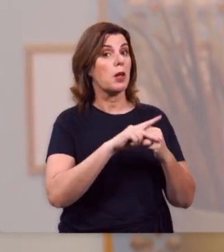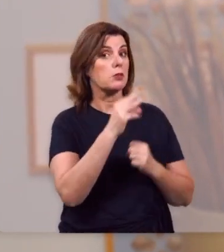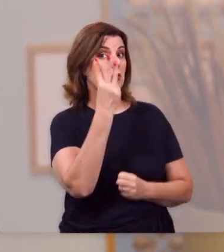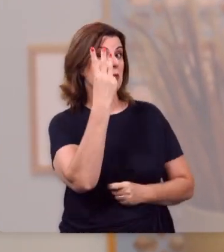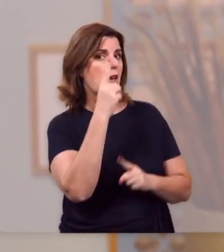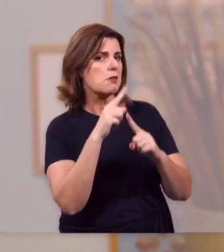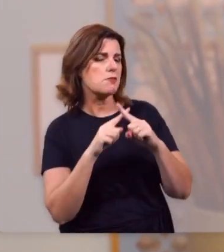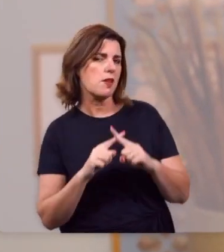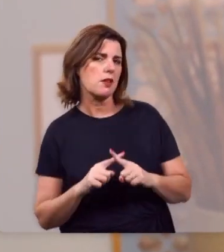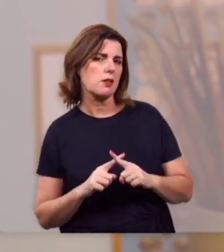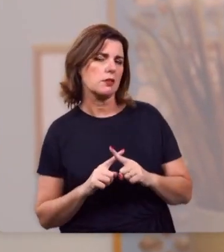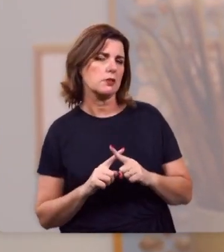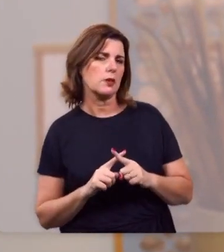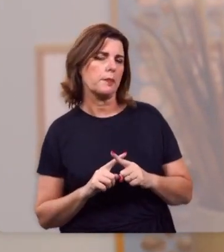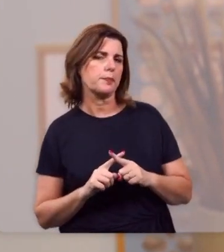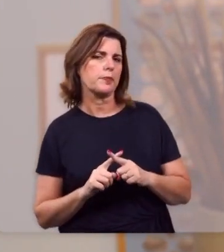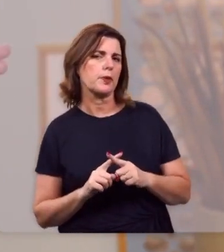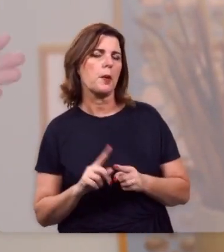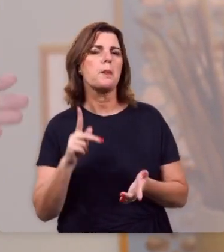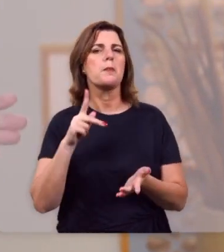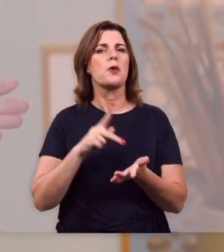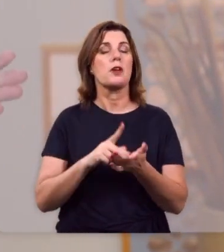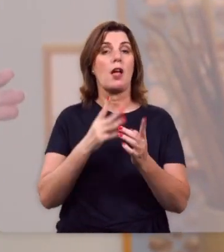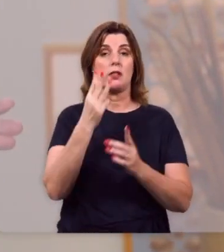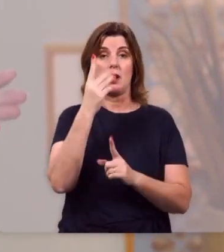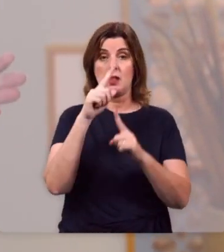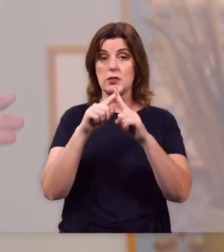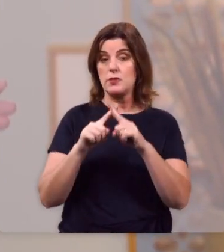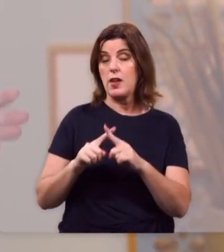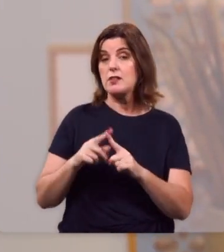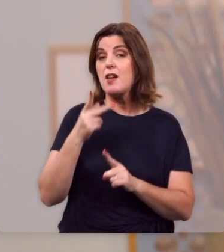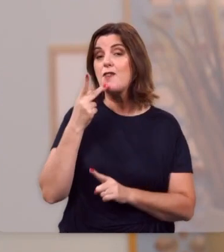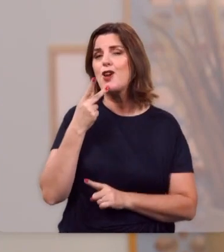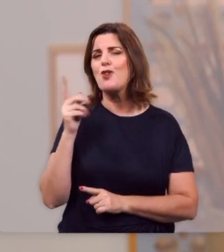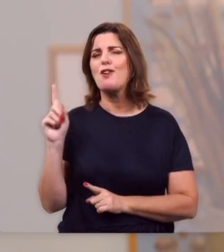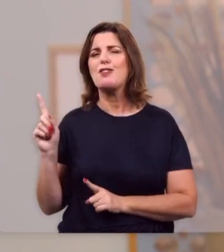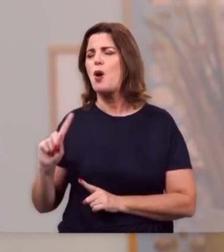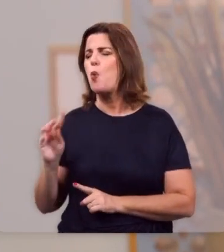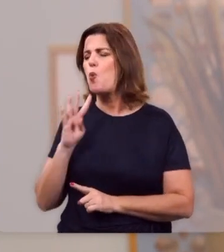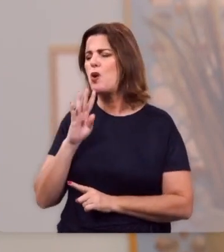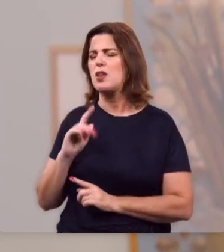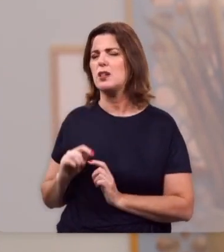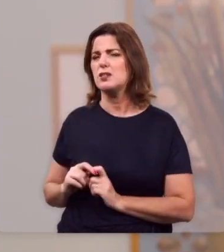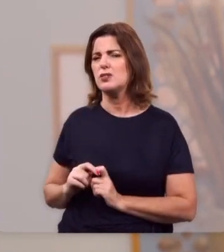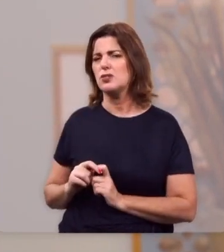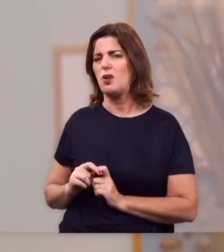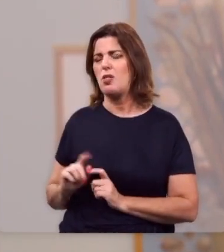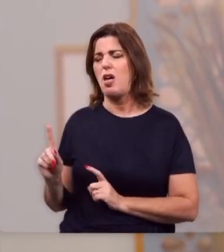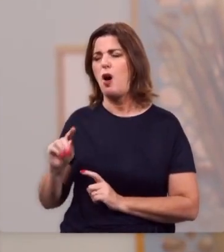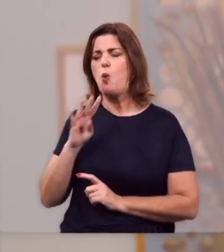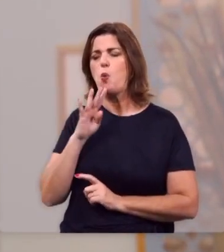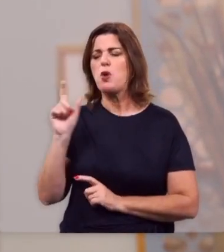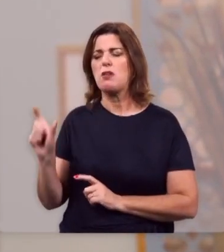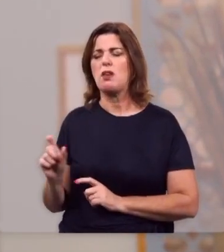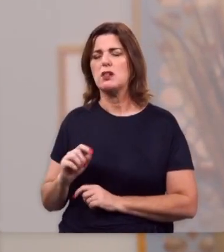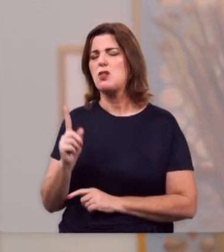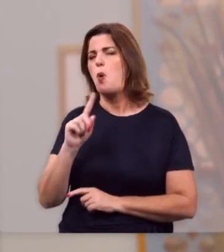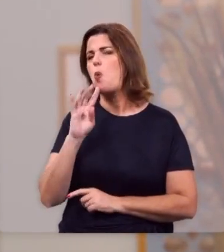vezes? Exatamente porque 3 vezes Pedro havia negado a Jesus. Mas o que significa